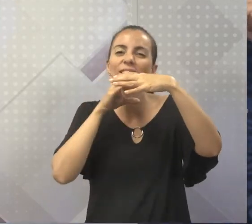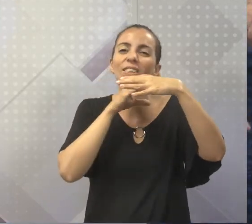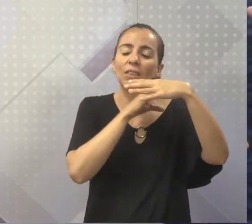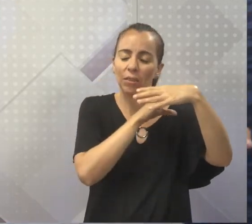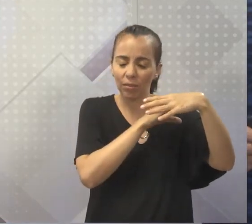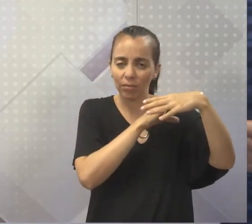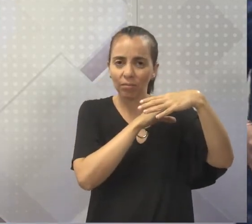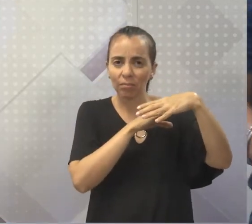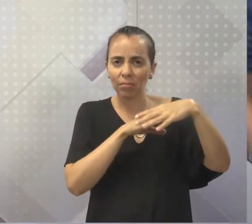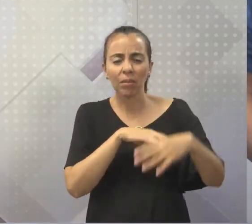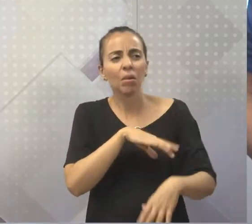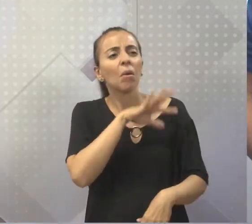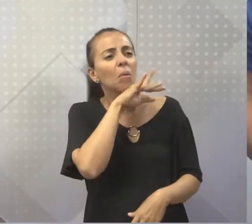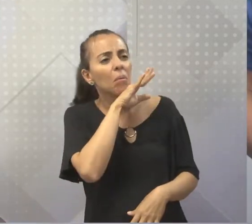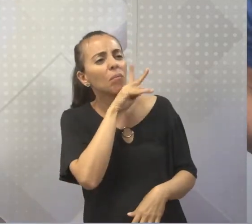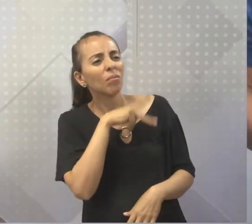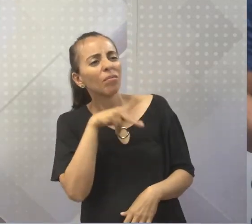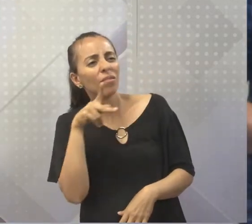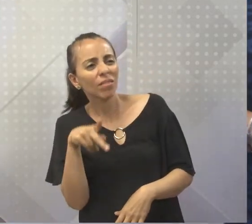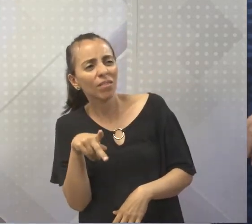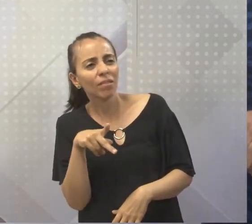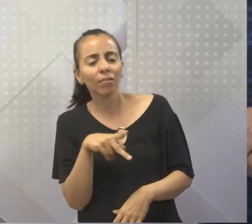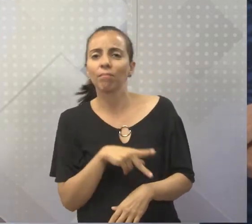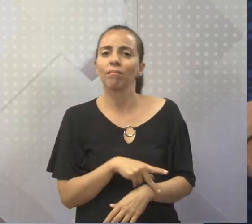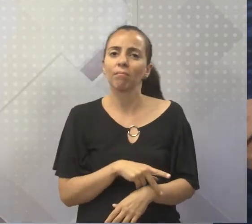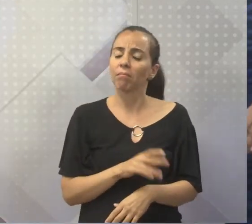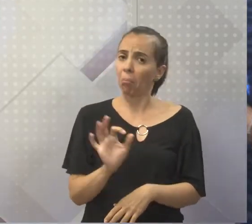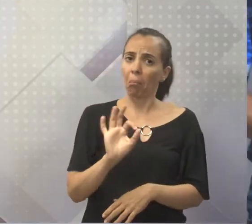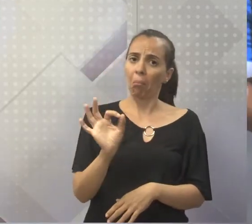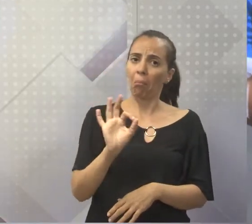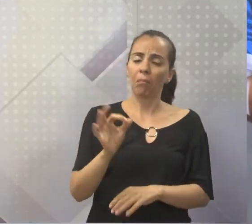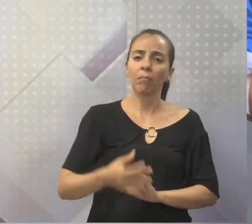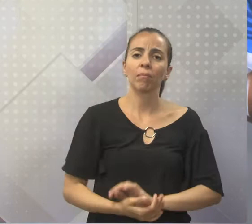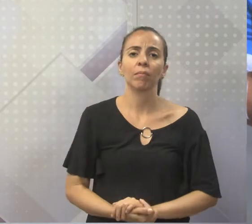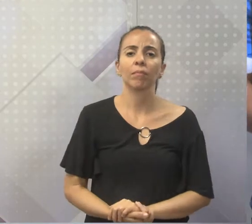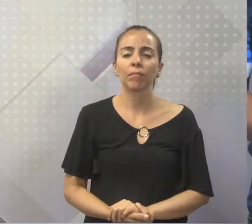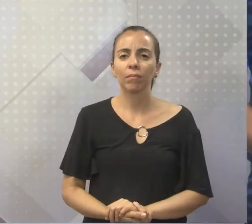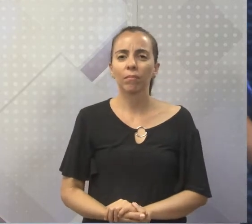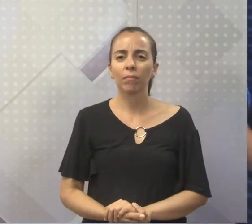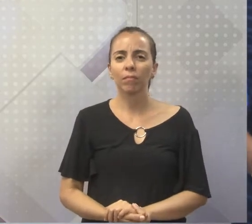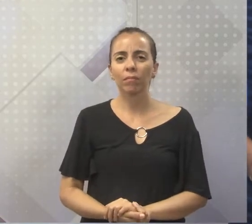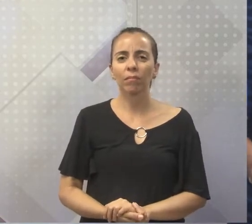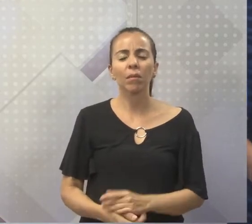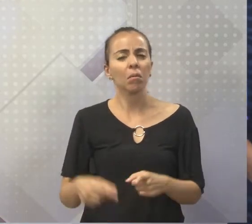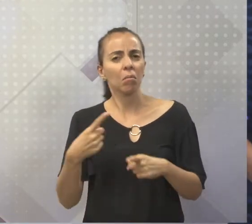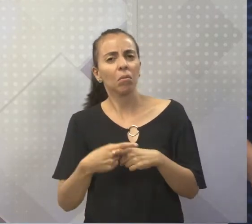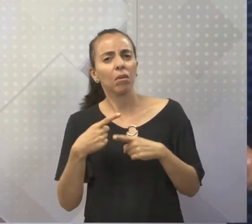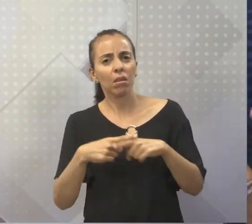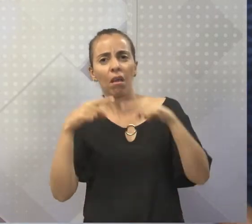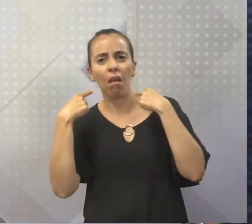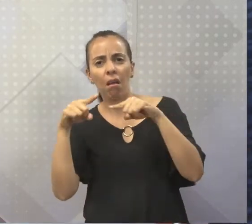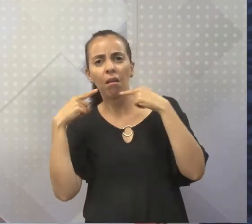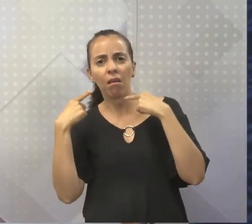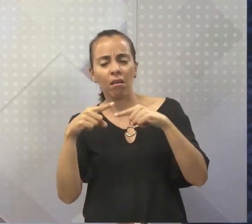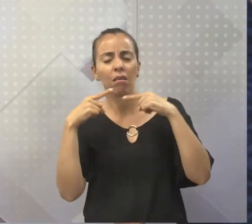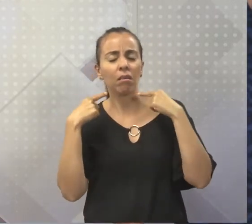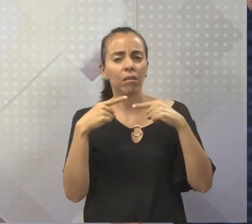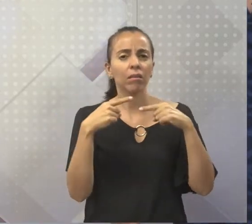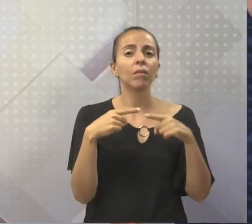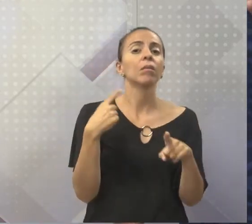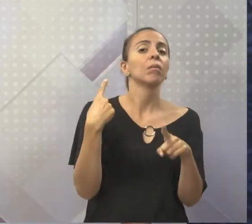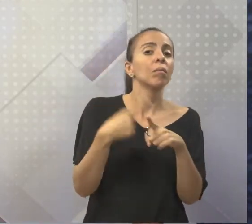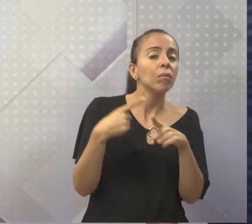algo ruim professor não não é ruim Ah e por que falam tanto dele porque